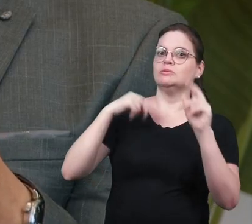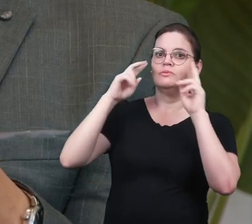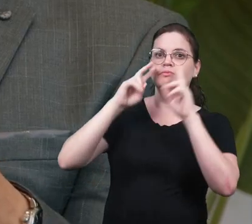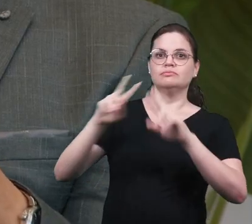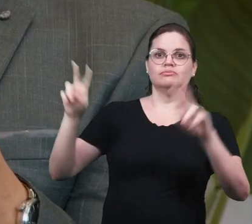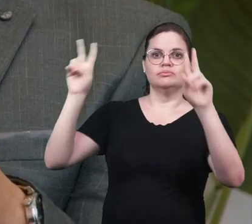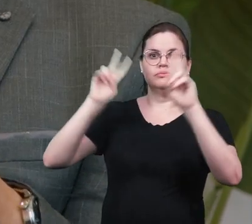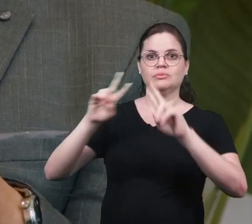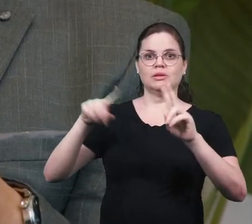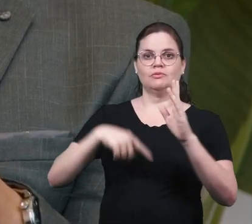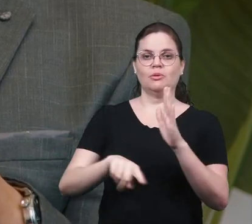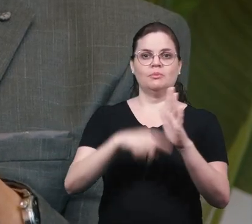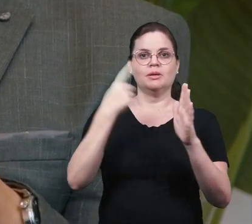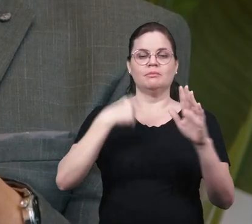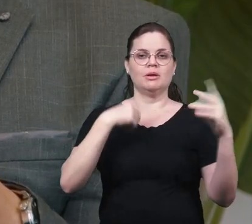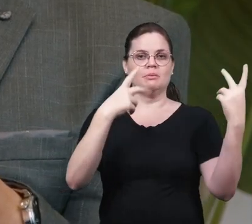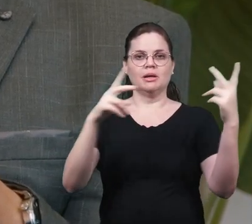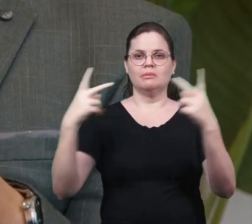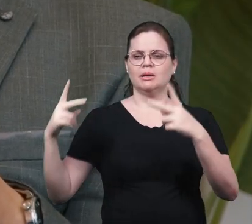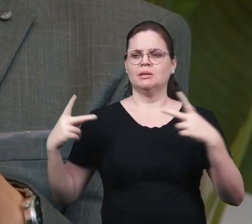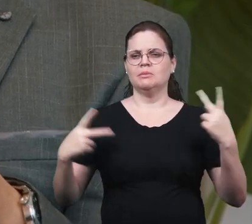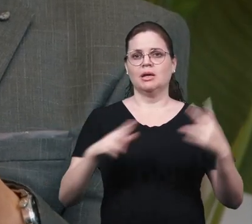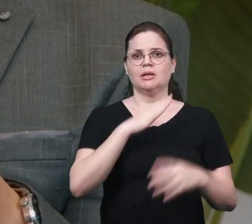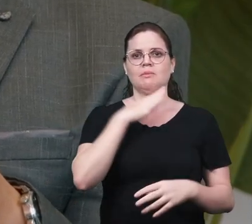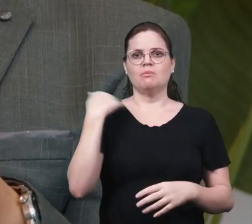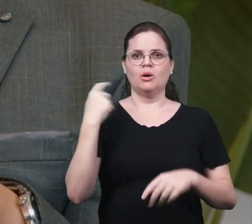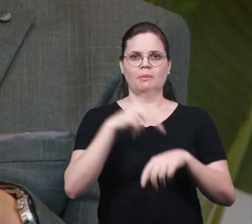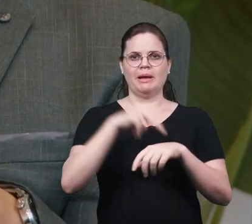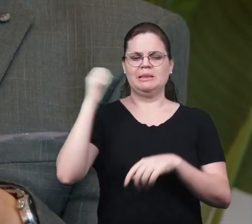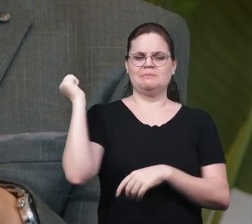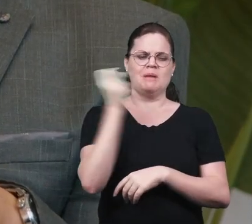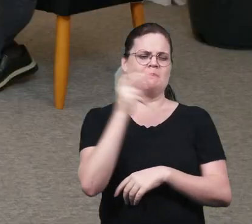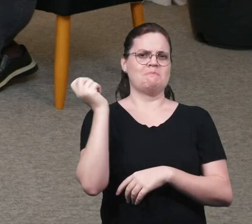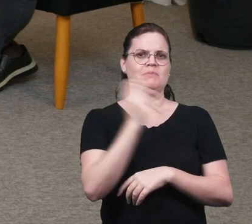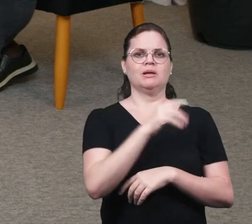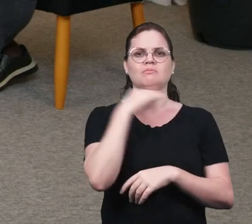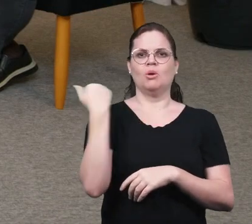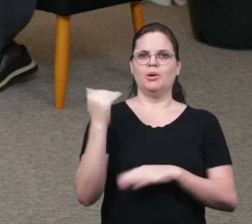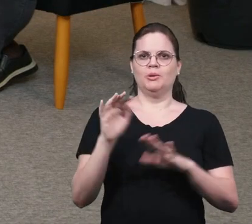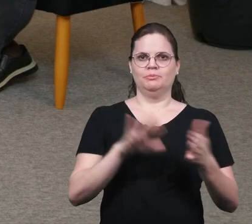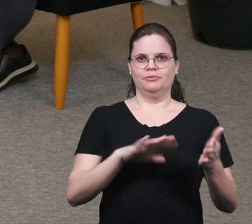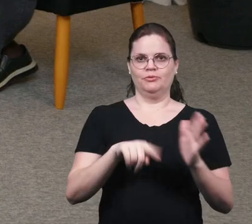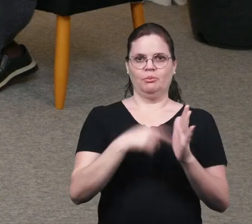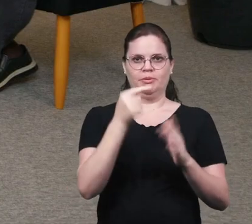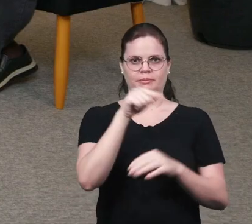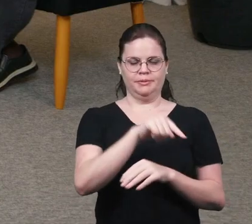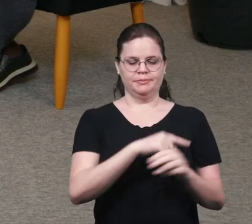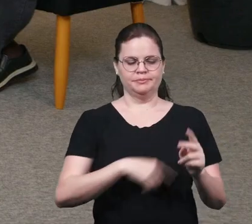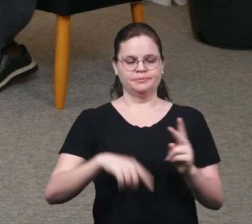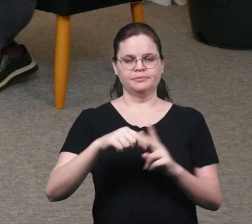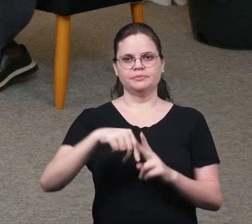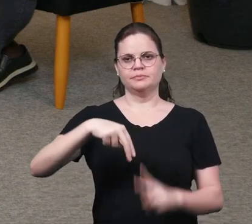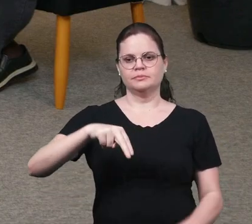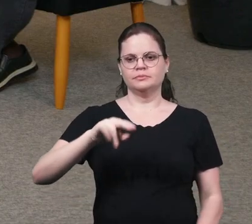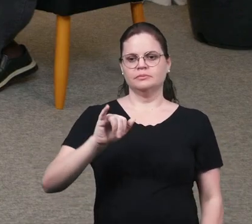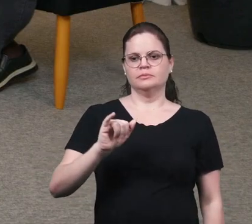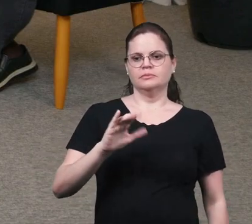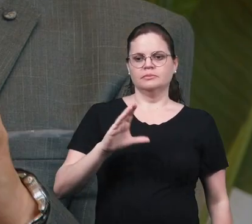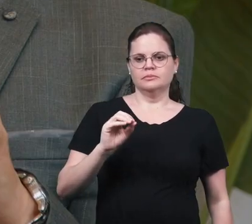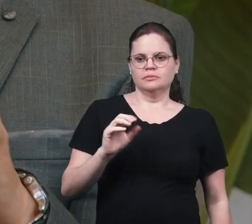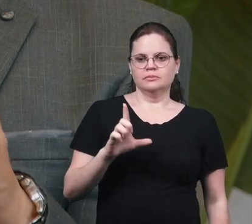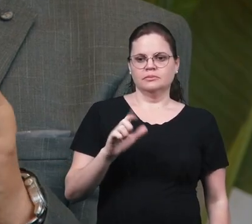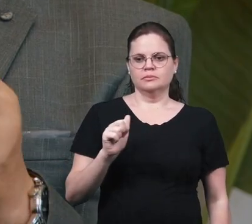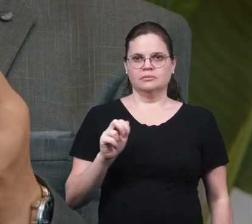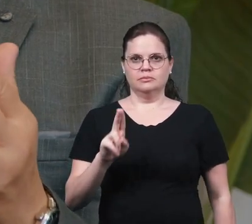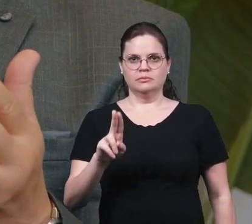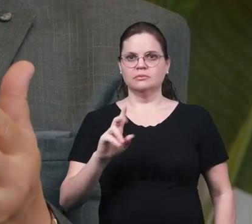disse, o primeiro mártir da igreja foi o diácono Estevão. Amém? Isso mesmo. E Nicolau, o que a palavra